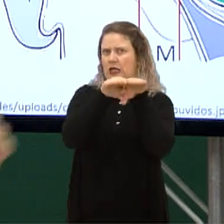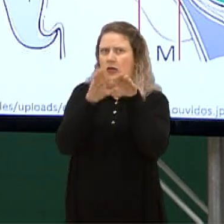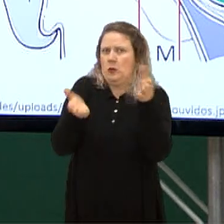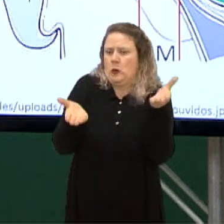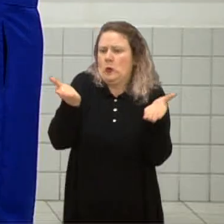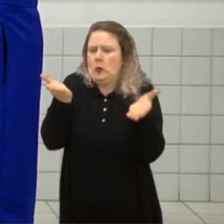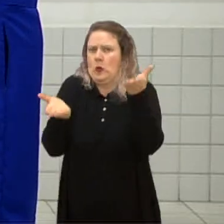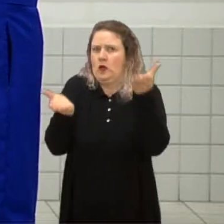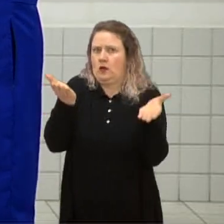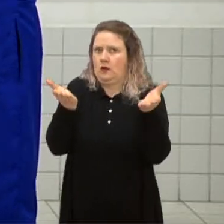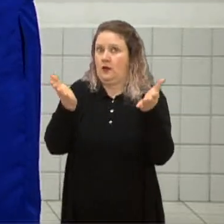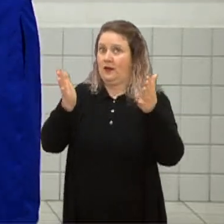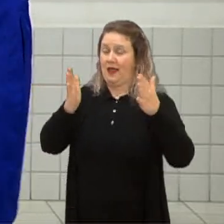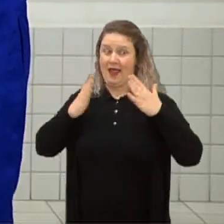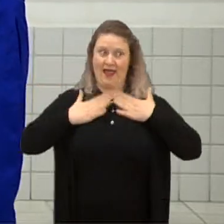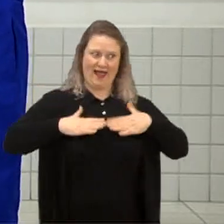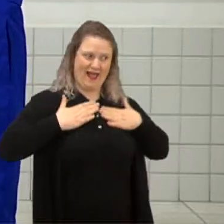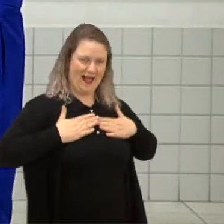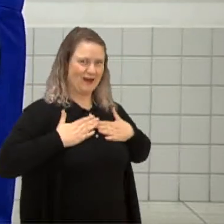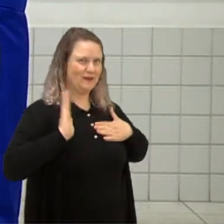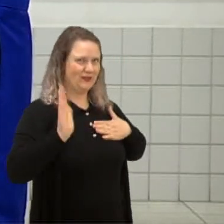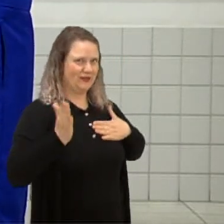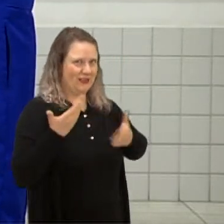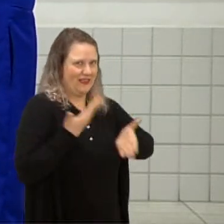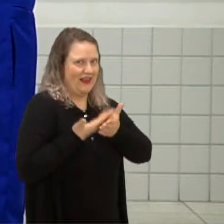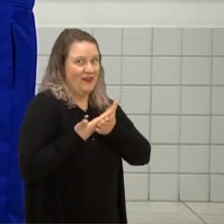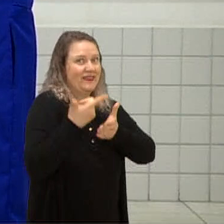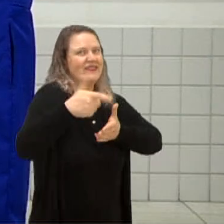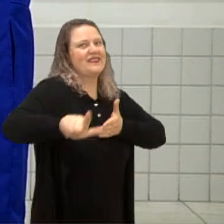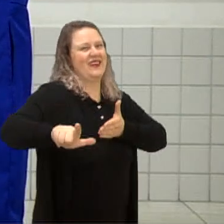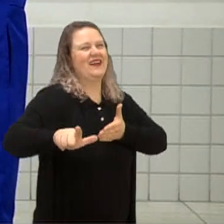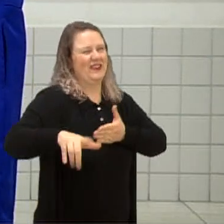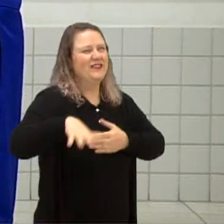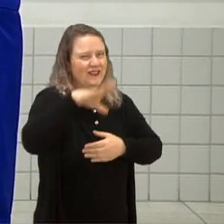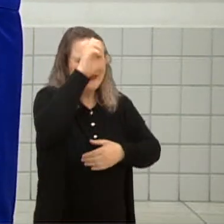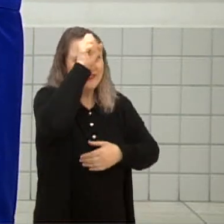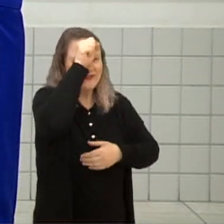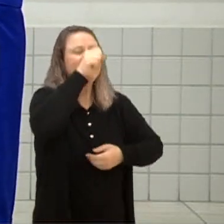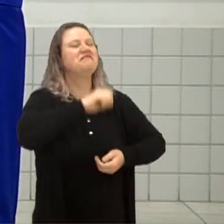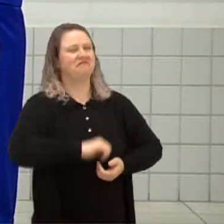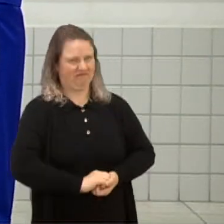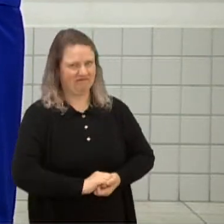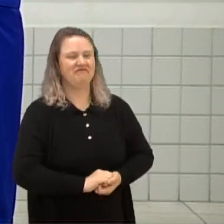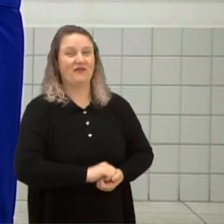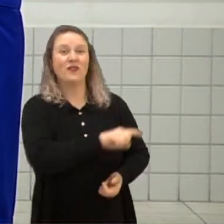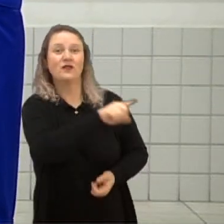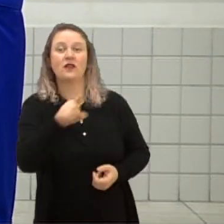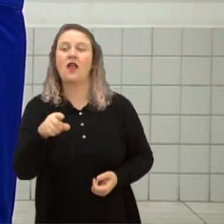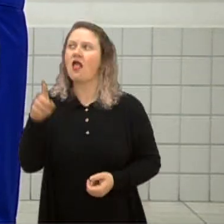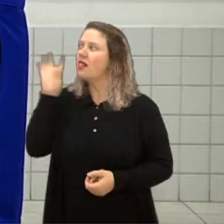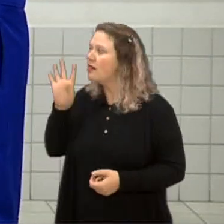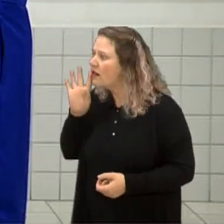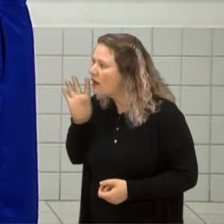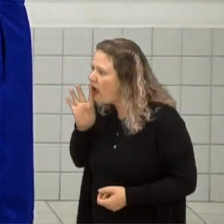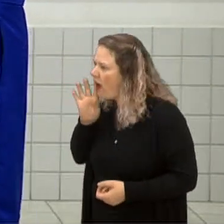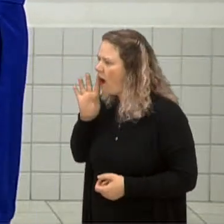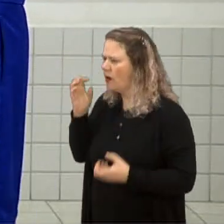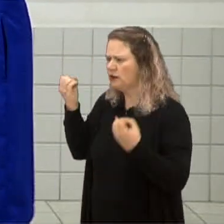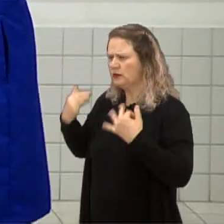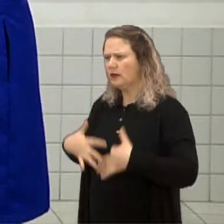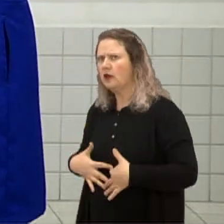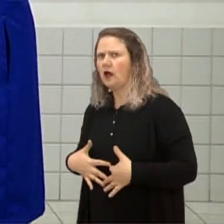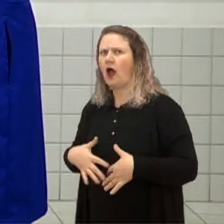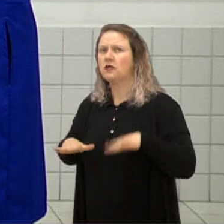Também não quero contar spoiler, mas é na próxima aula que eles vão aprender isso. Ah, essa parte é legal, né? É legal. Vai explicar o porquê que quando a gente gira, a gente